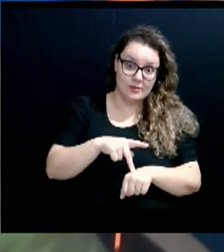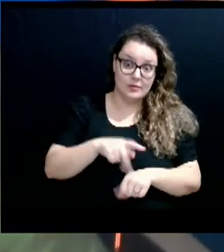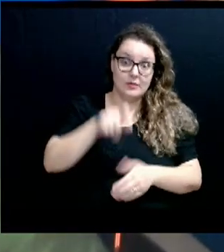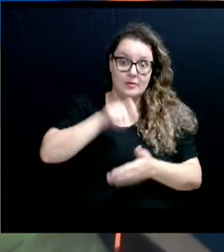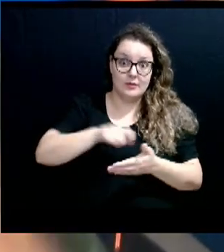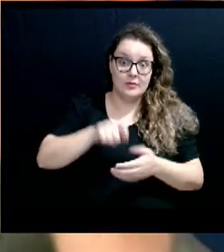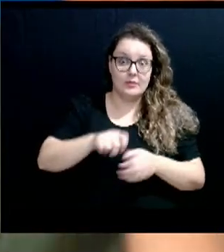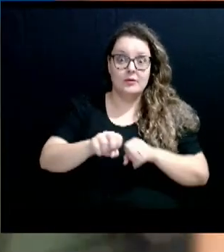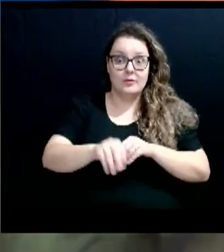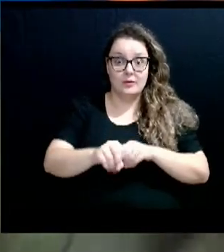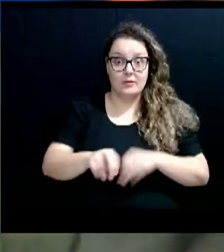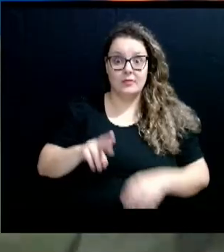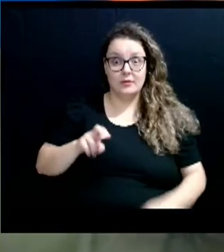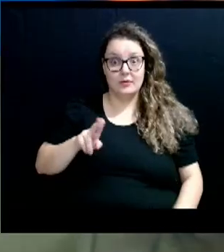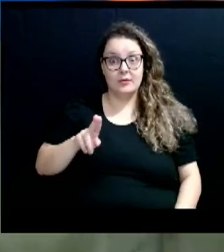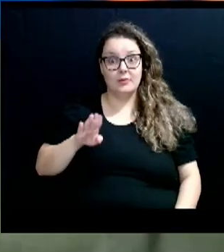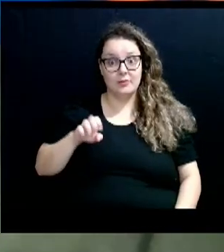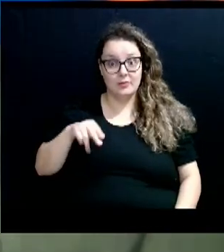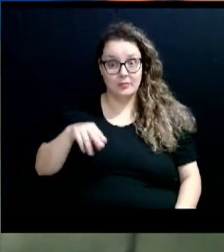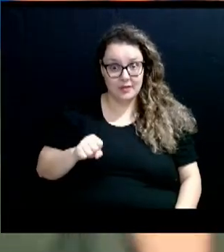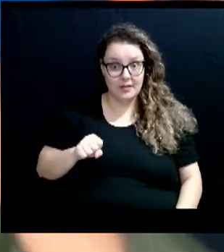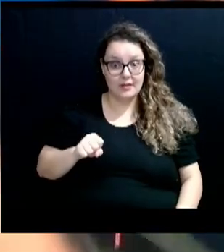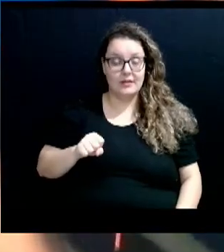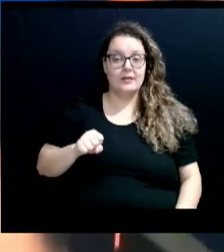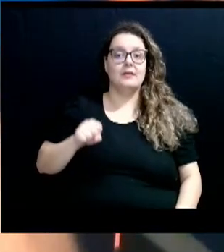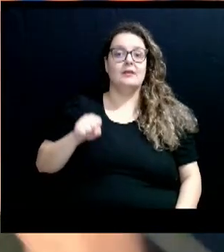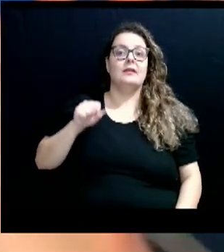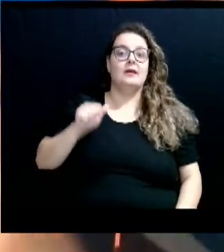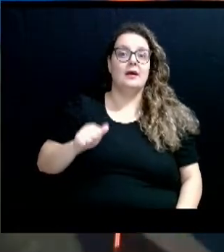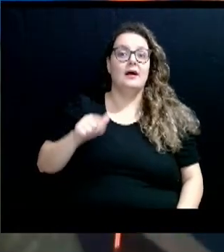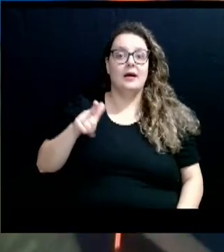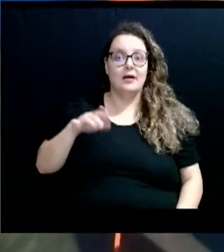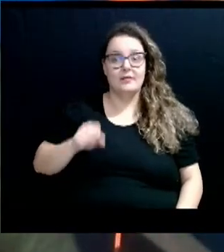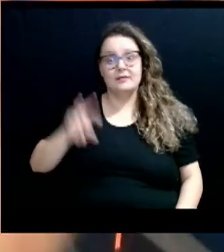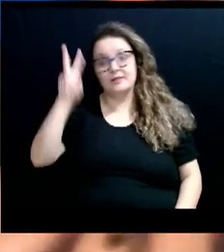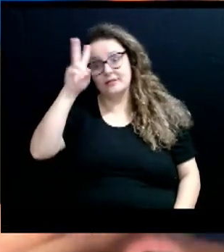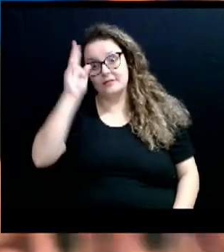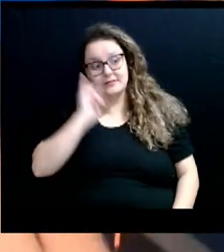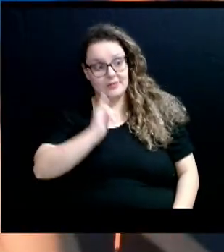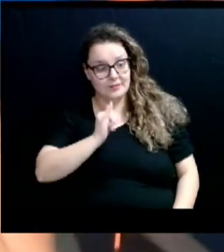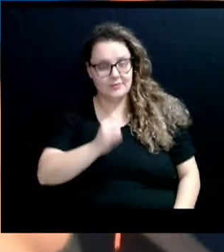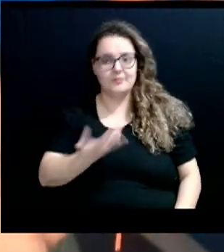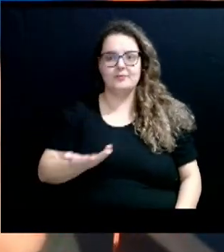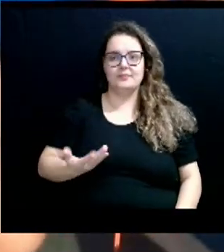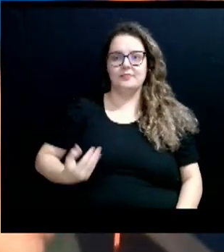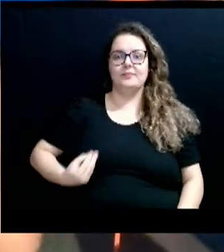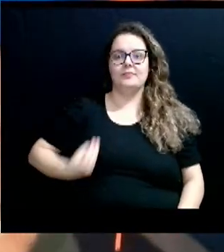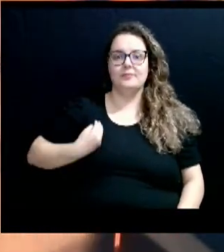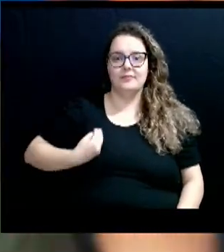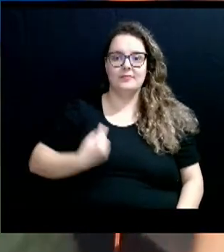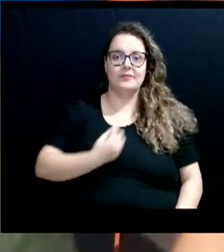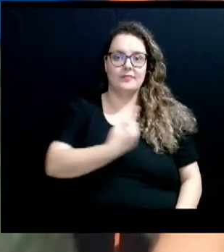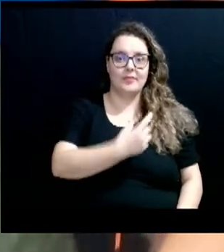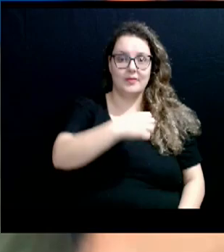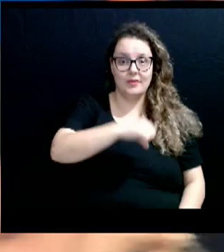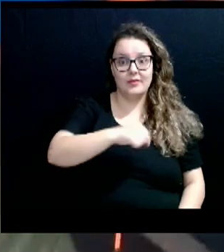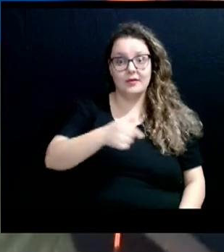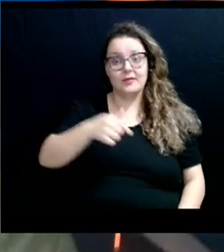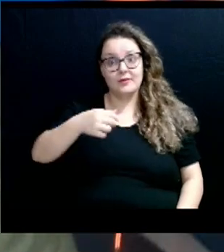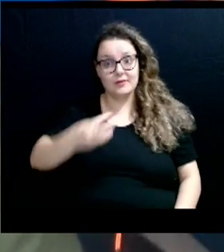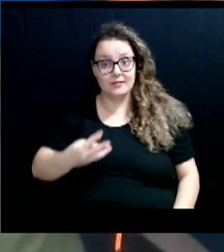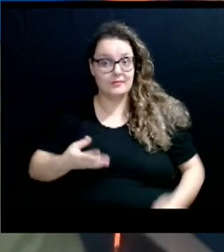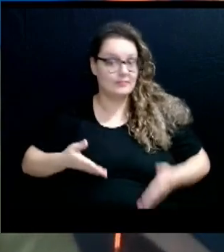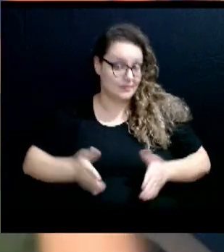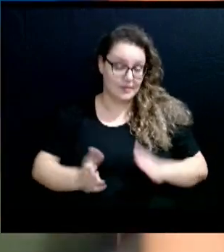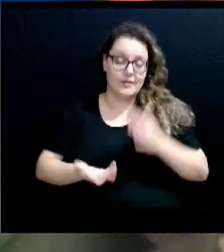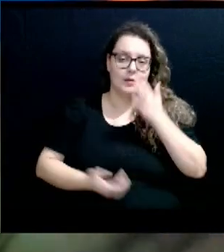Rubem Alves. Ele que Uau! contava histórias e ele que viveu ali, nasceu em 1933, onde não